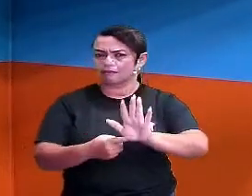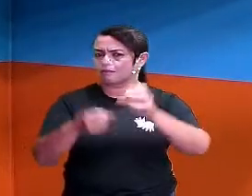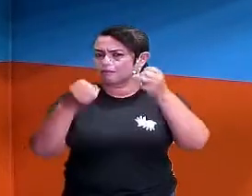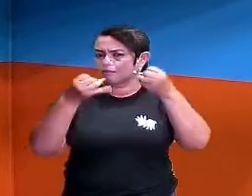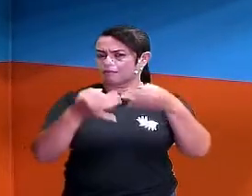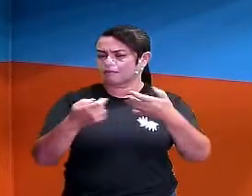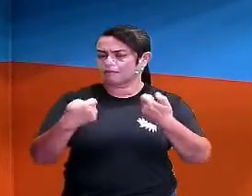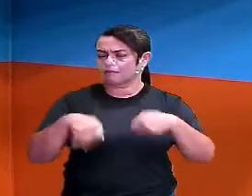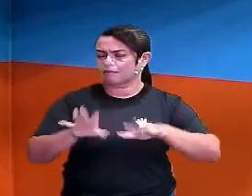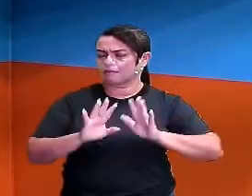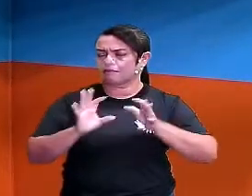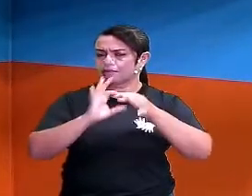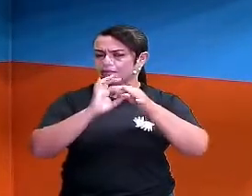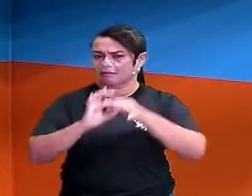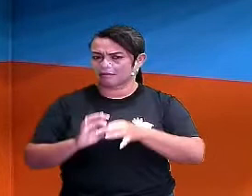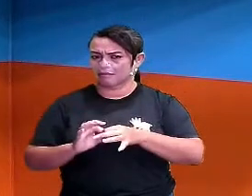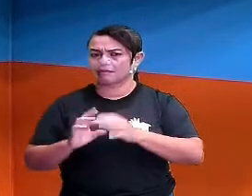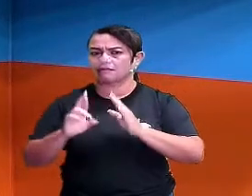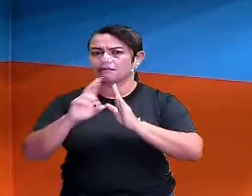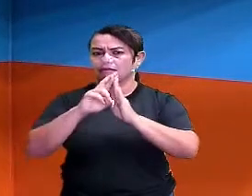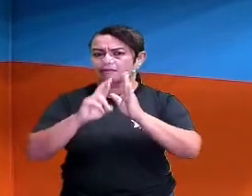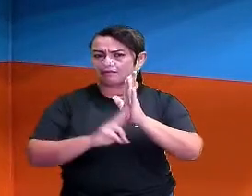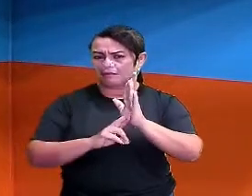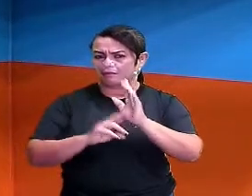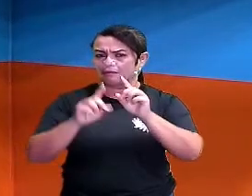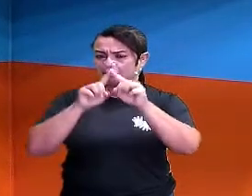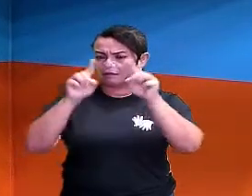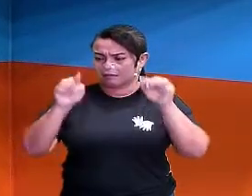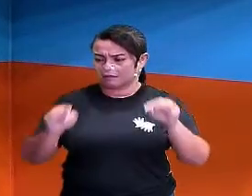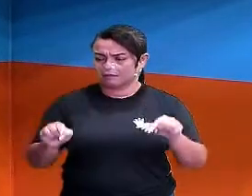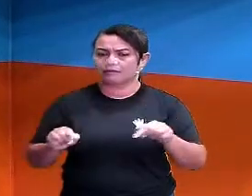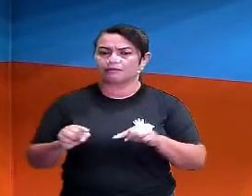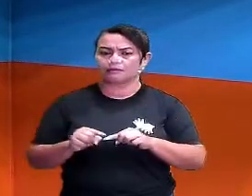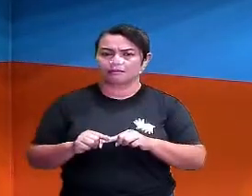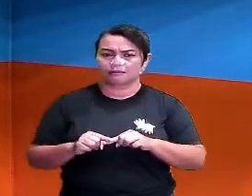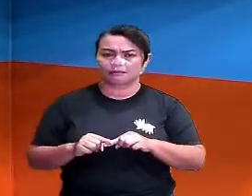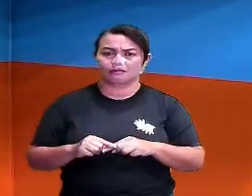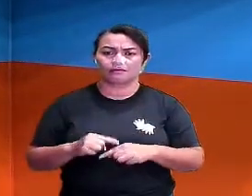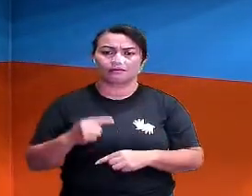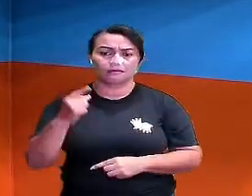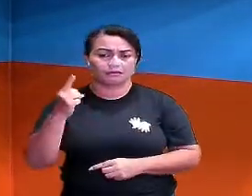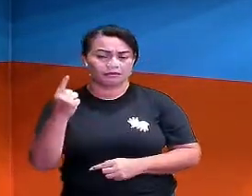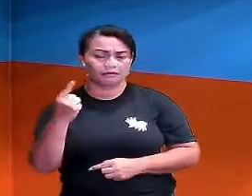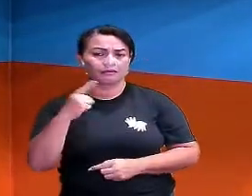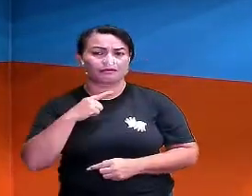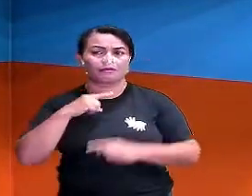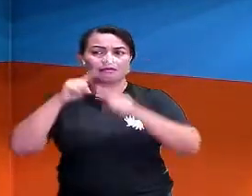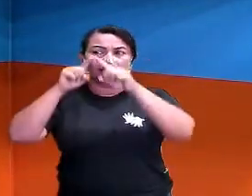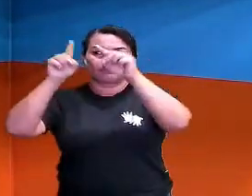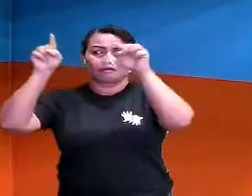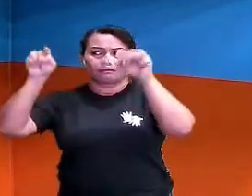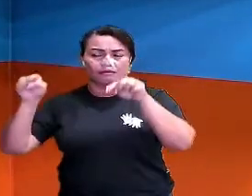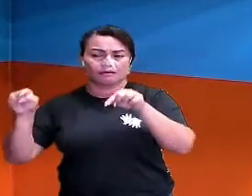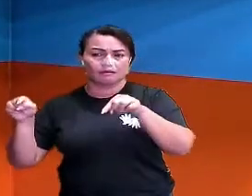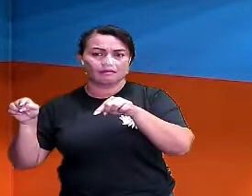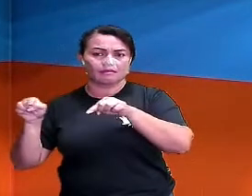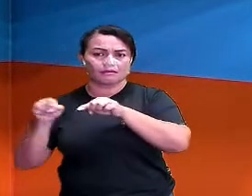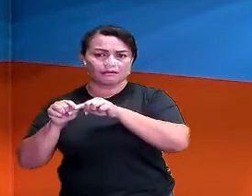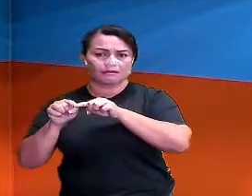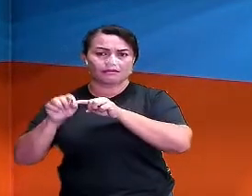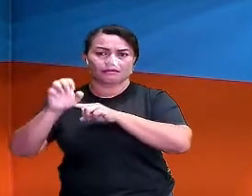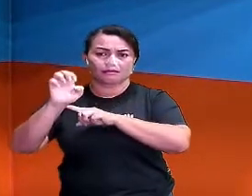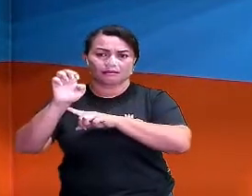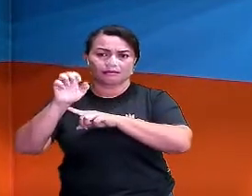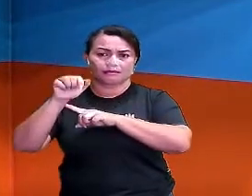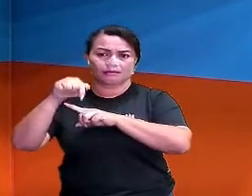polígono regular, tá? O retângulo e o losango, porque a gente viu que um está lá relacionado ao equiângulo, né? Porque tem